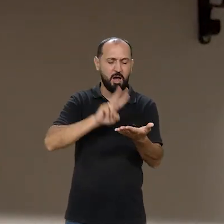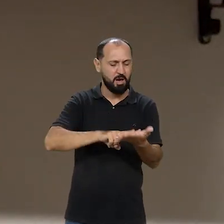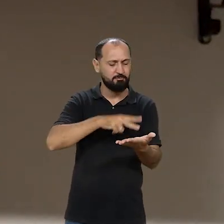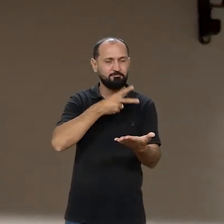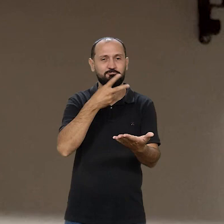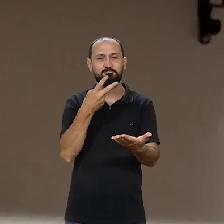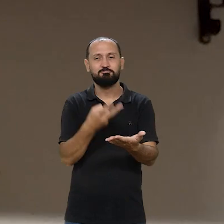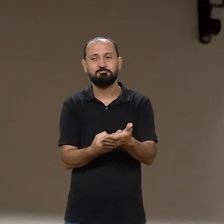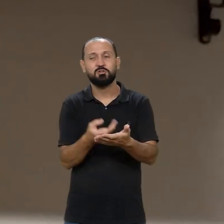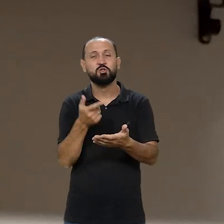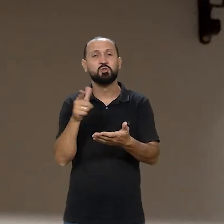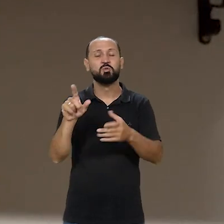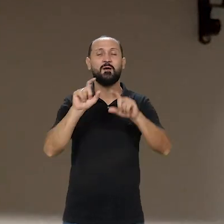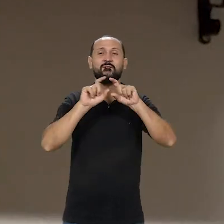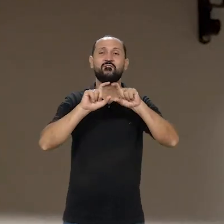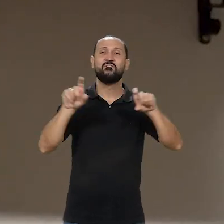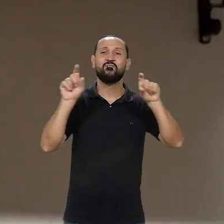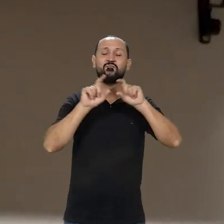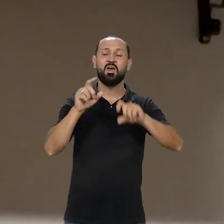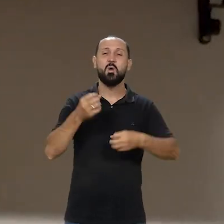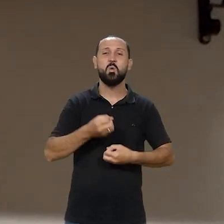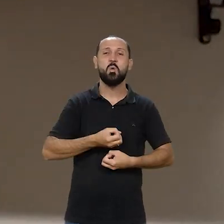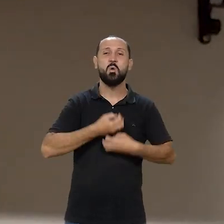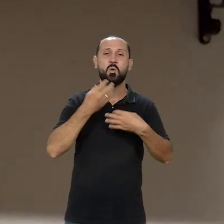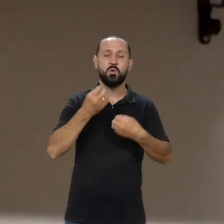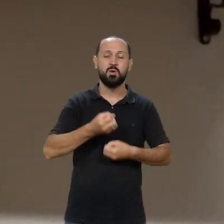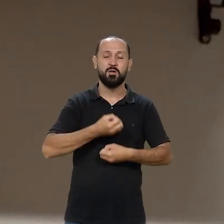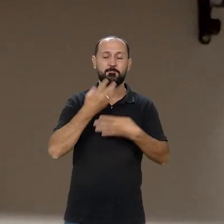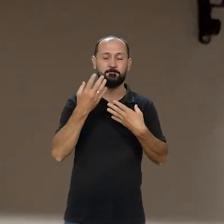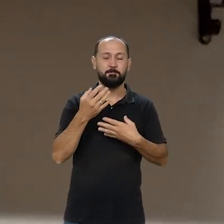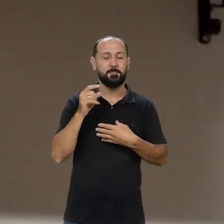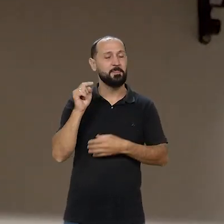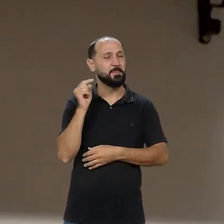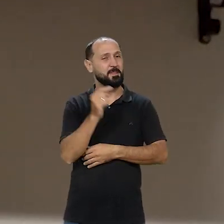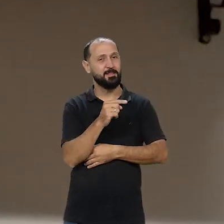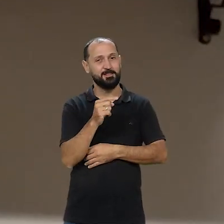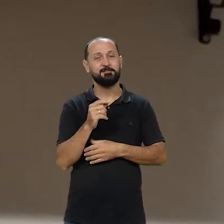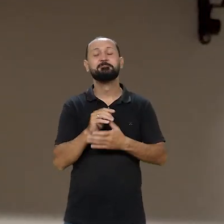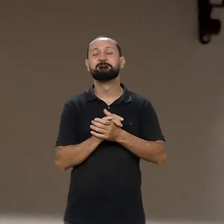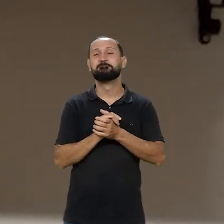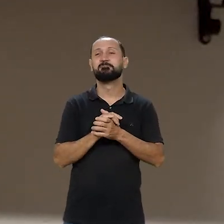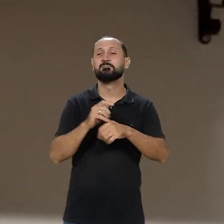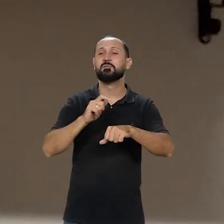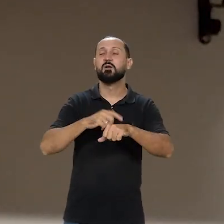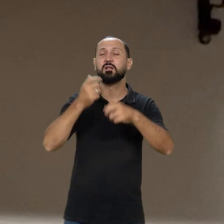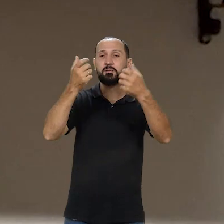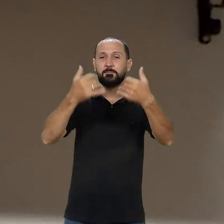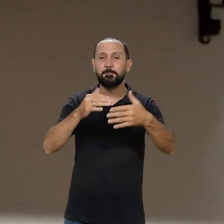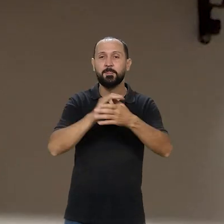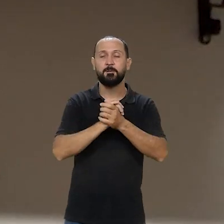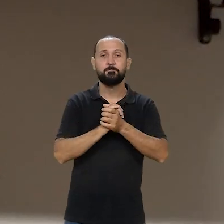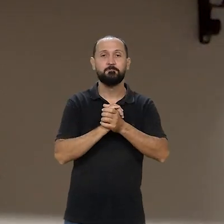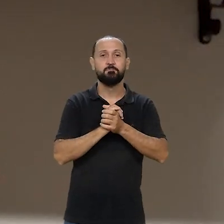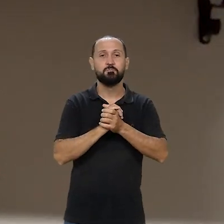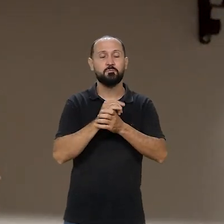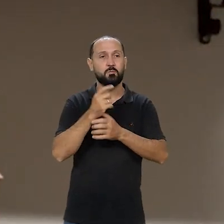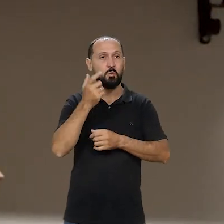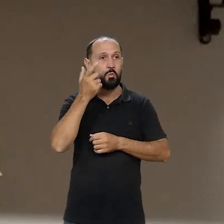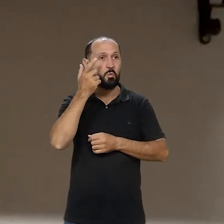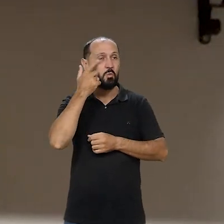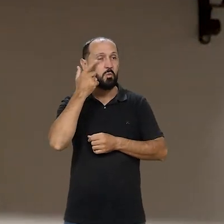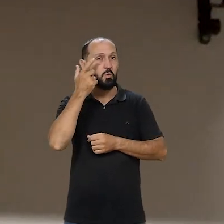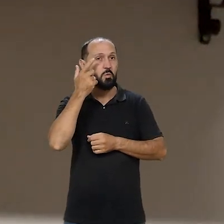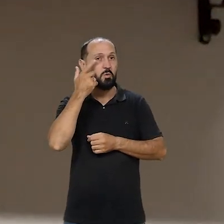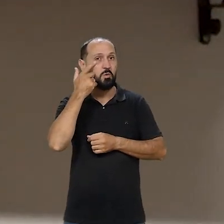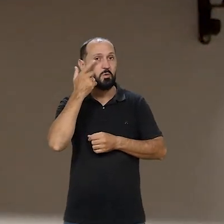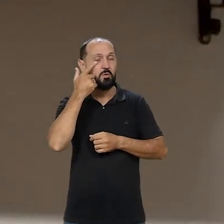tão bem traduzido em outros versos de um poema do nosso poeta Manuel de Barros, quando ele diz: o